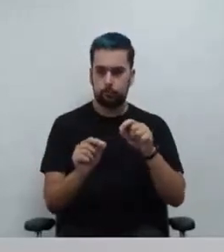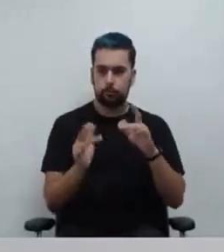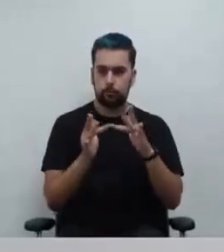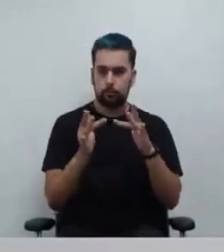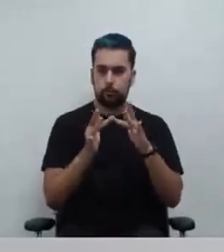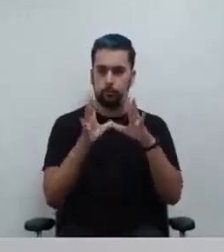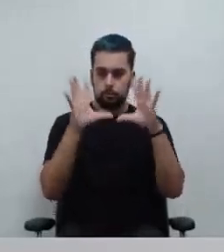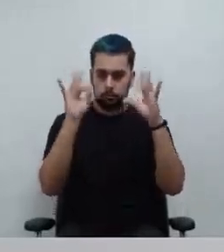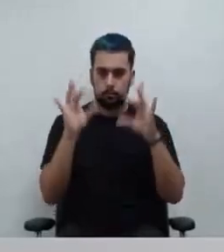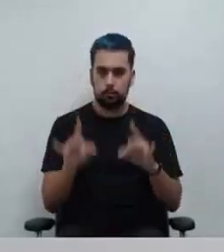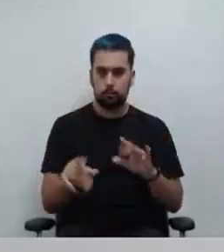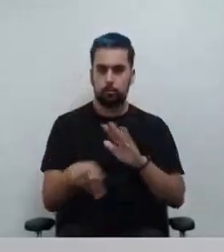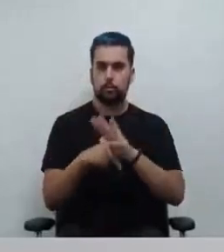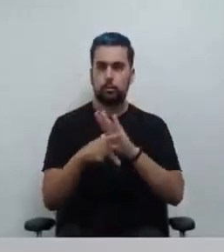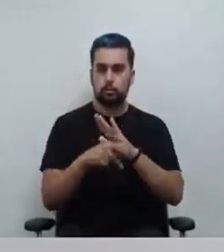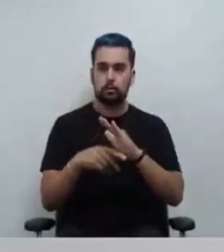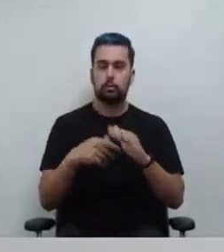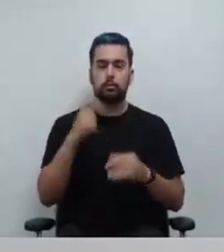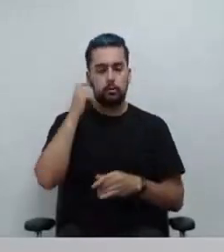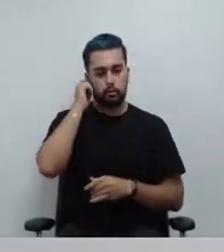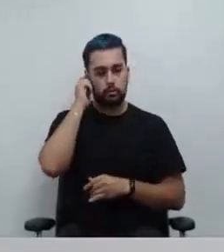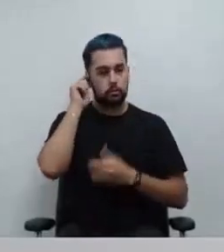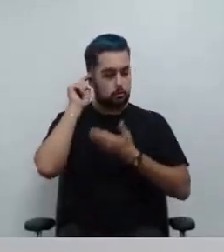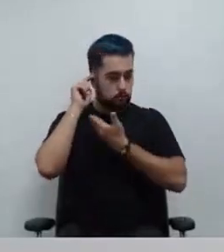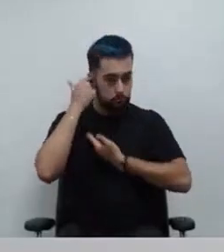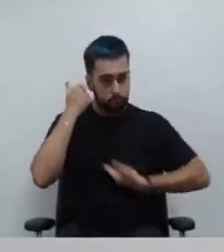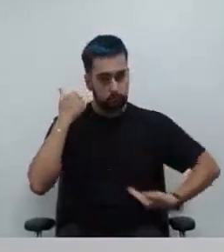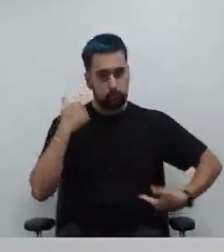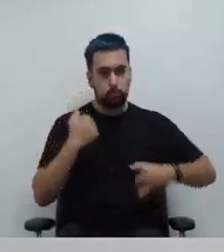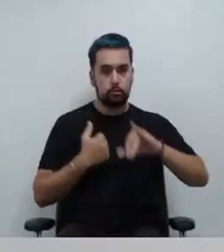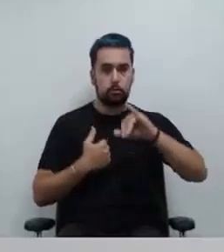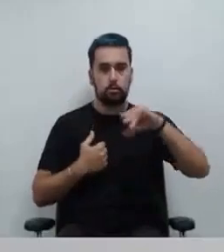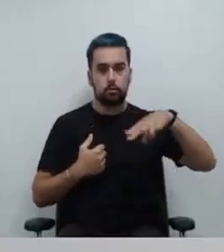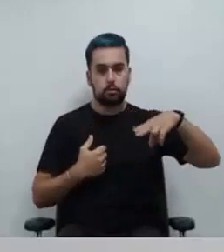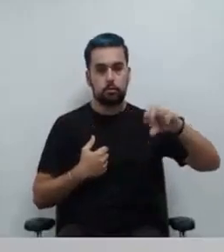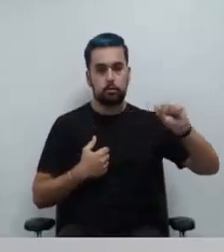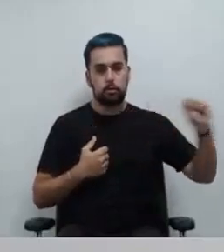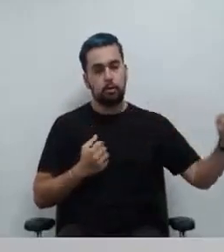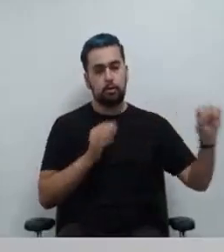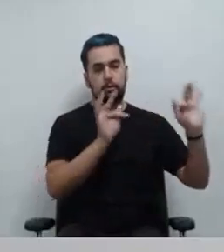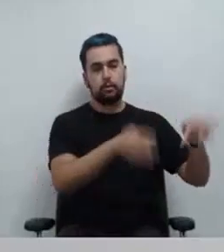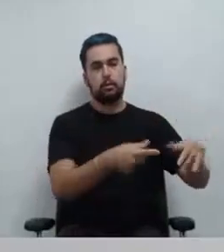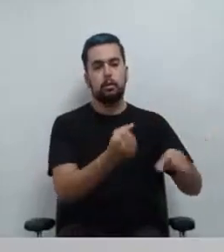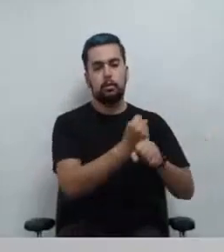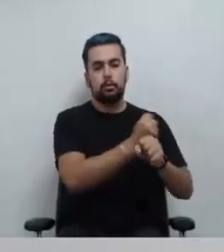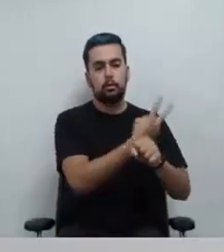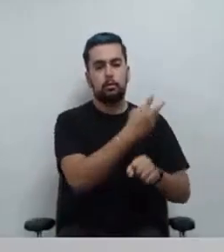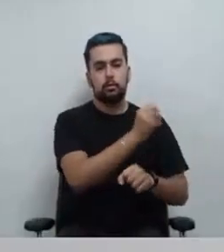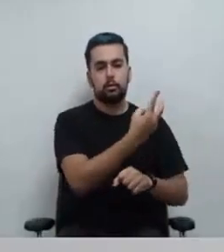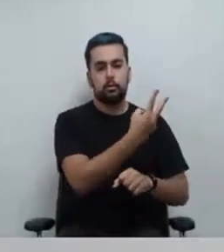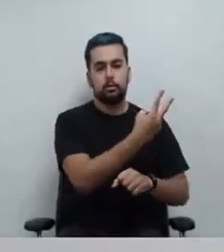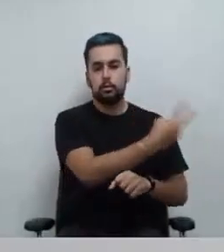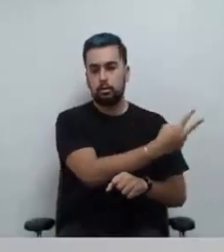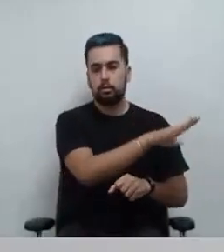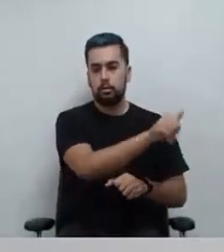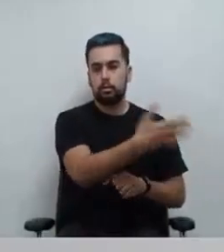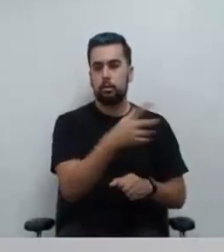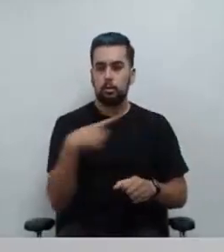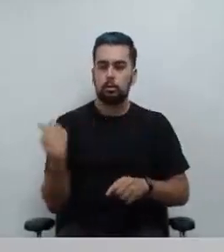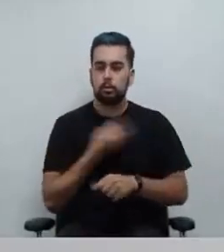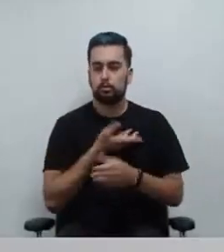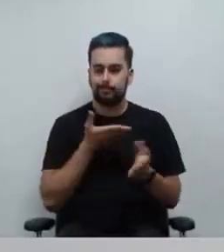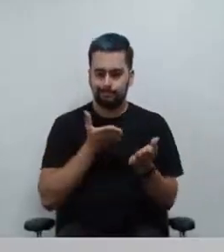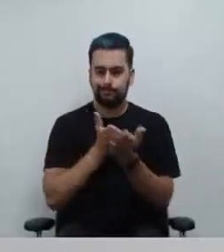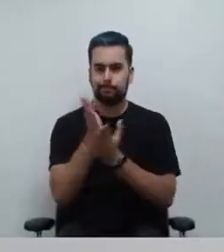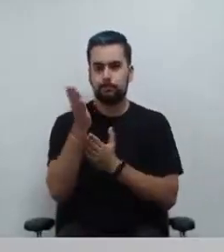contato específico com a presidência do INSS naquele momento, estou falando aqui já de final de 2022, e nós